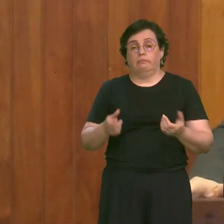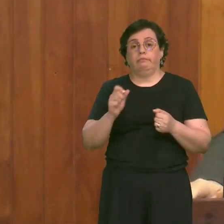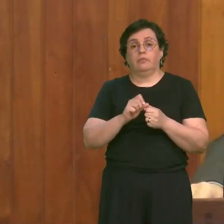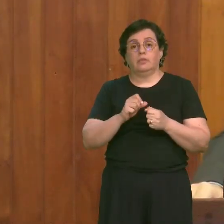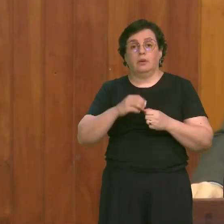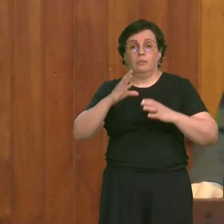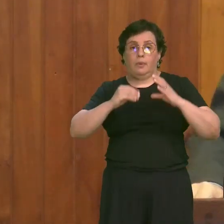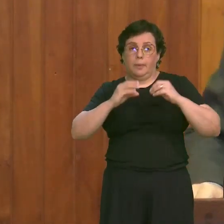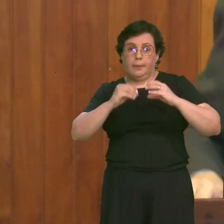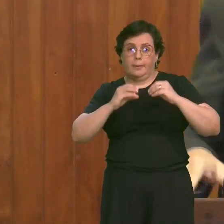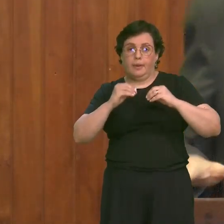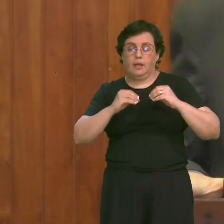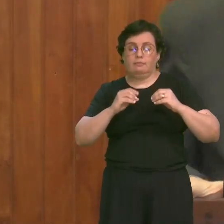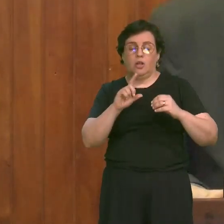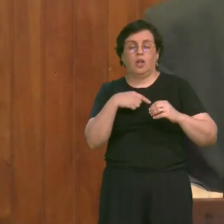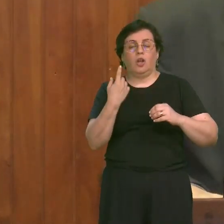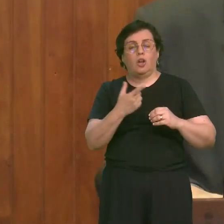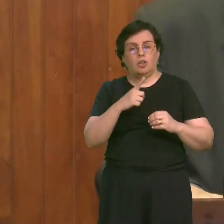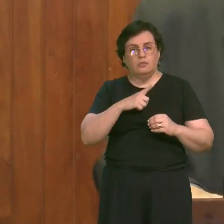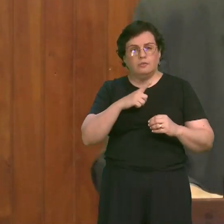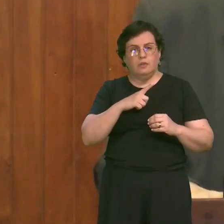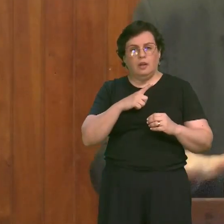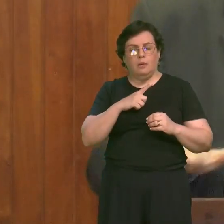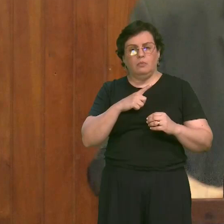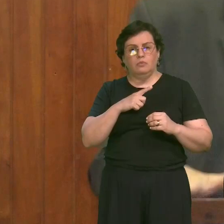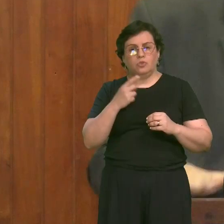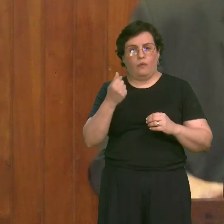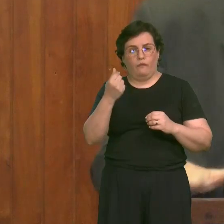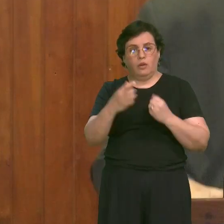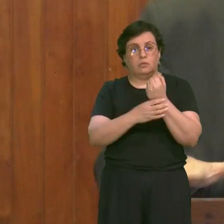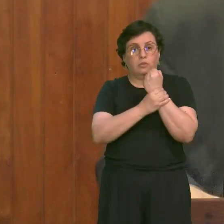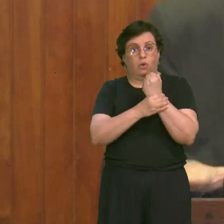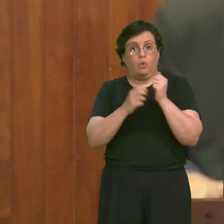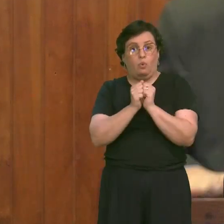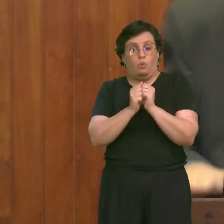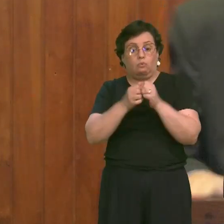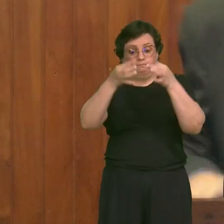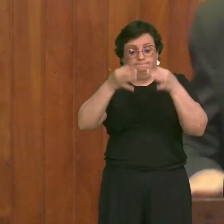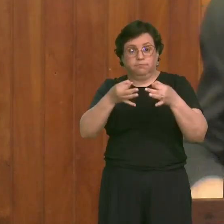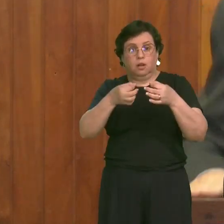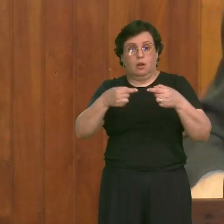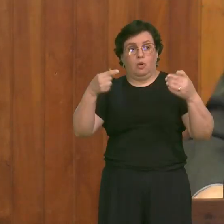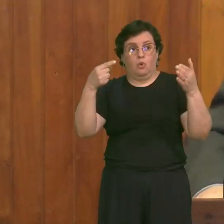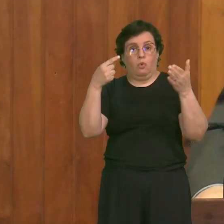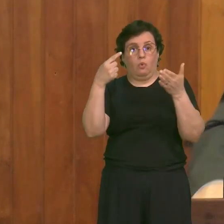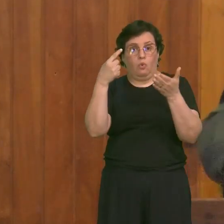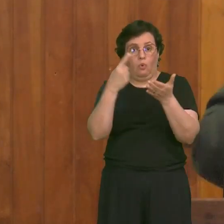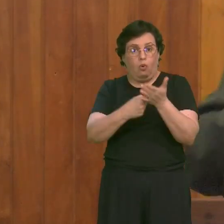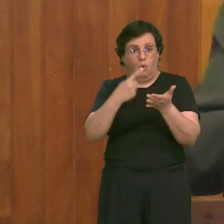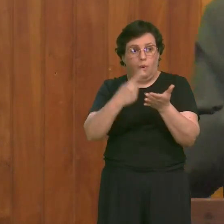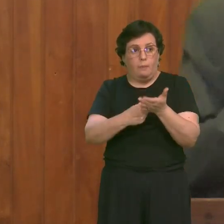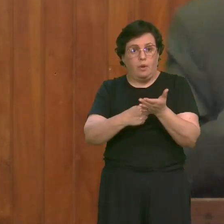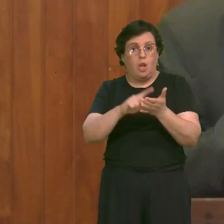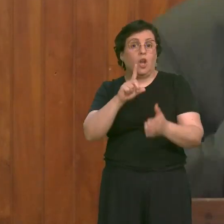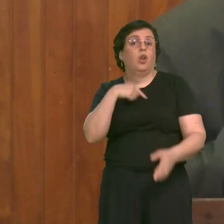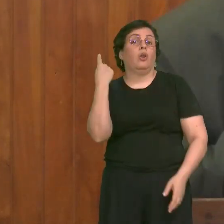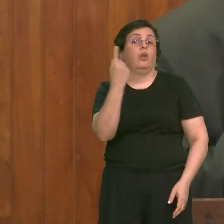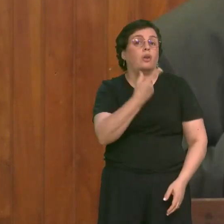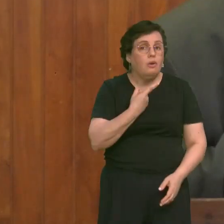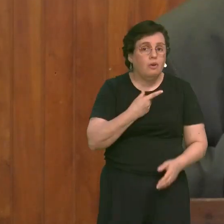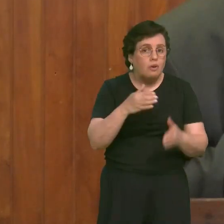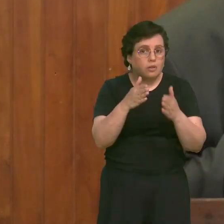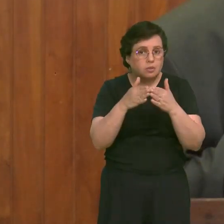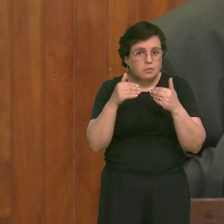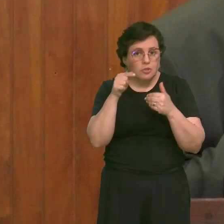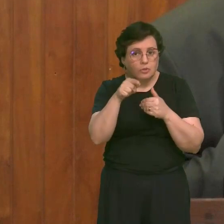conversa e nós chegamos então a um valor seguro com garantia um pacto mas foi nós que